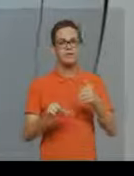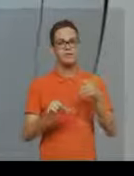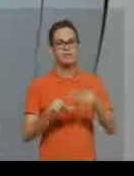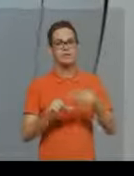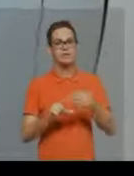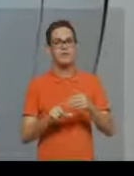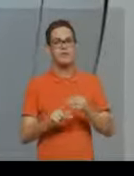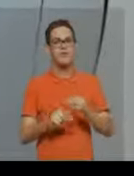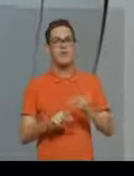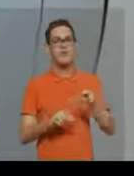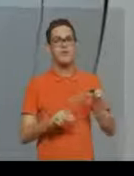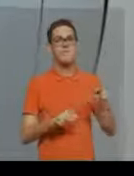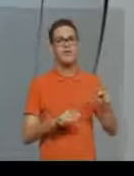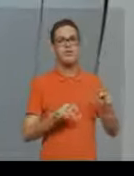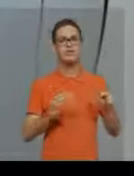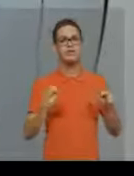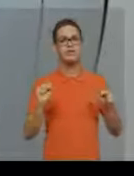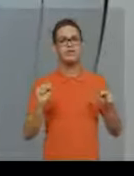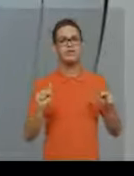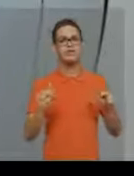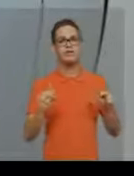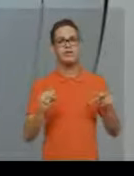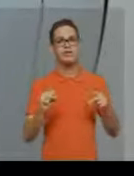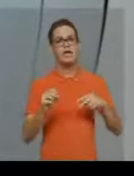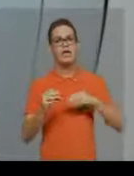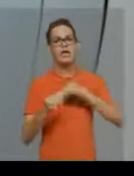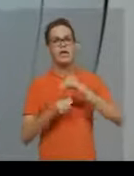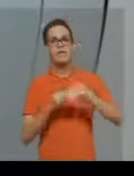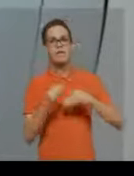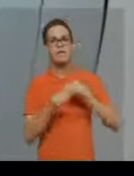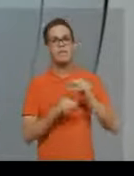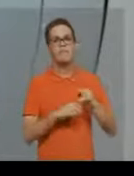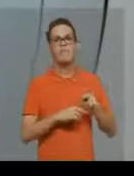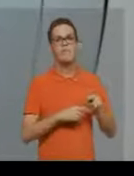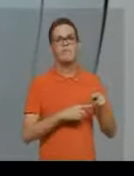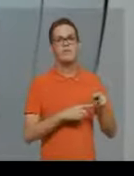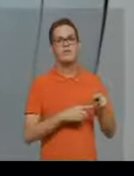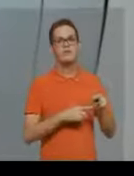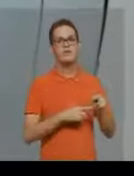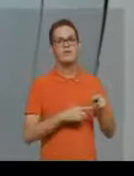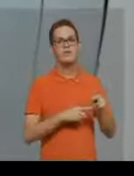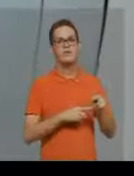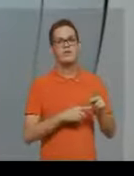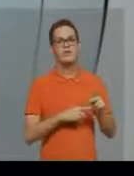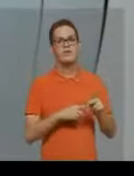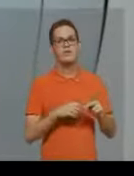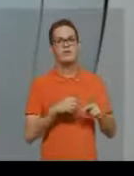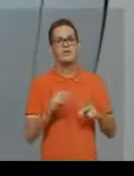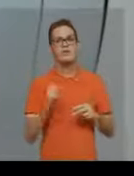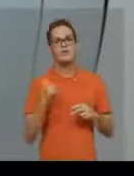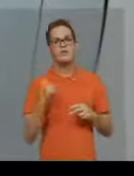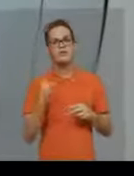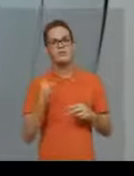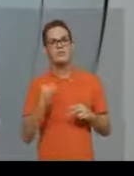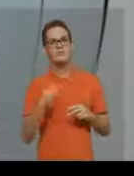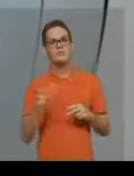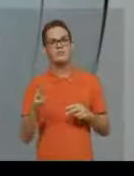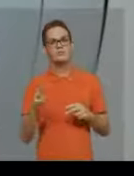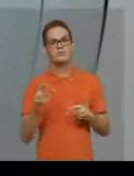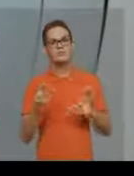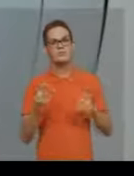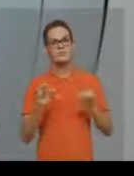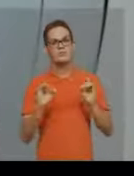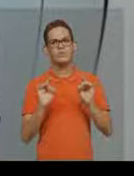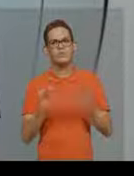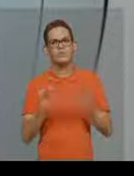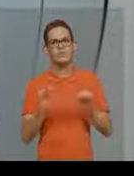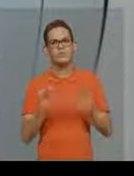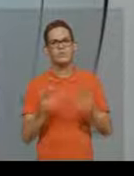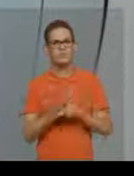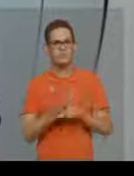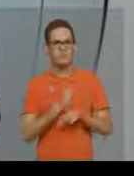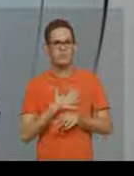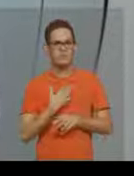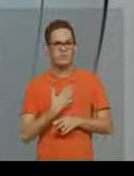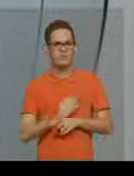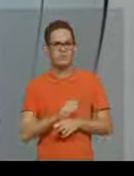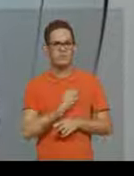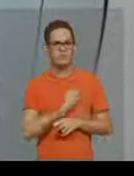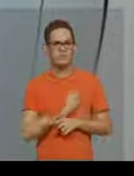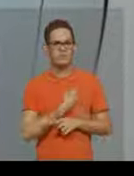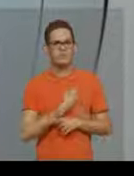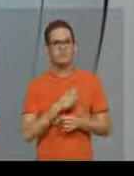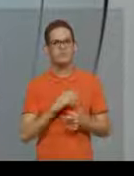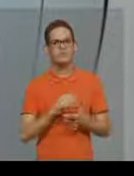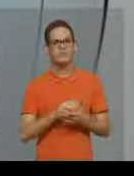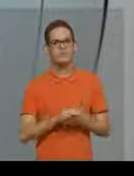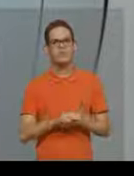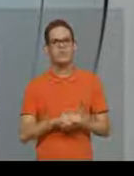para Shakespeare, porque eu me envolvo mais com Poe. Gosto de Shakespeare, mas não me toca em especial. Porque as coisas são universais.